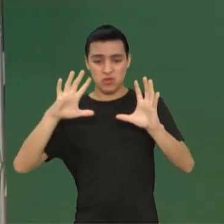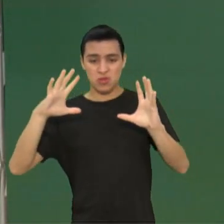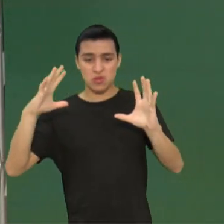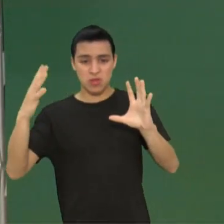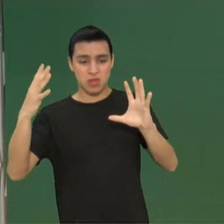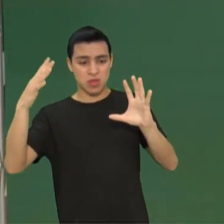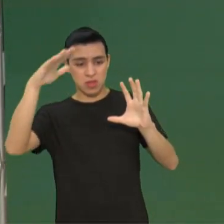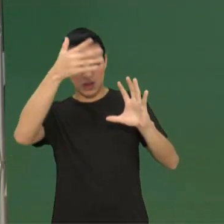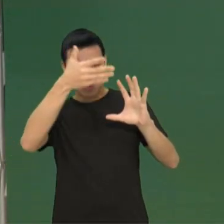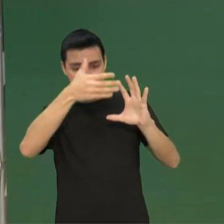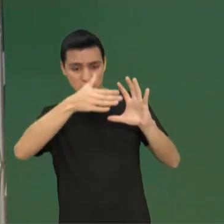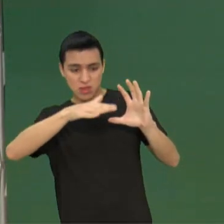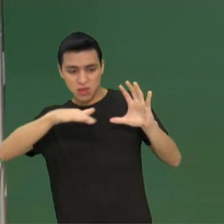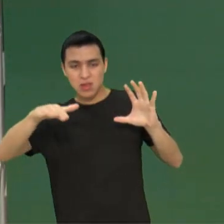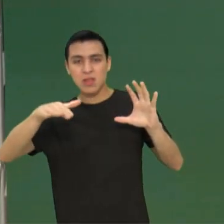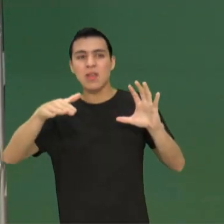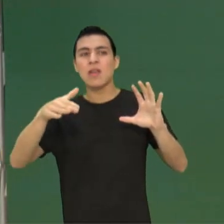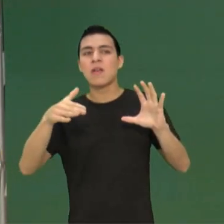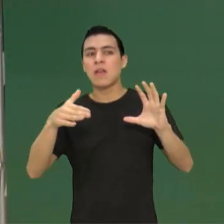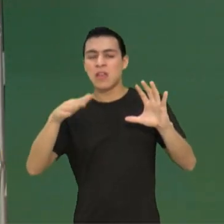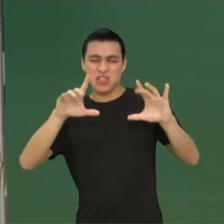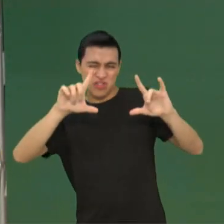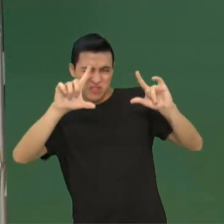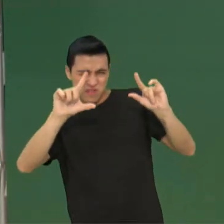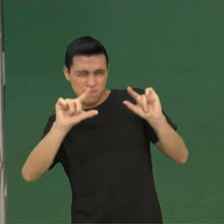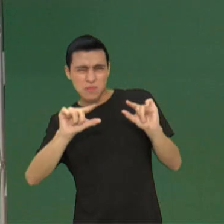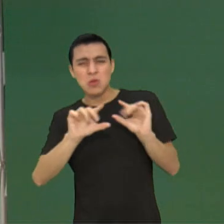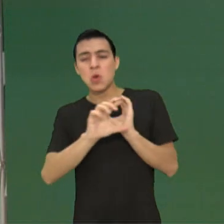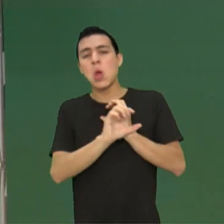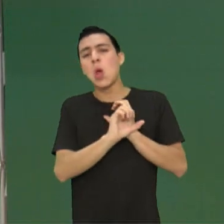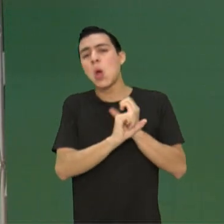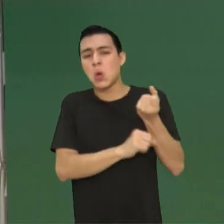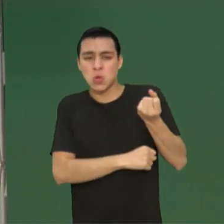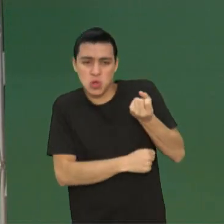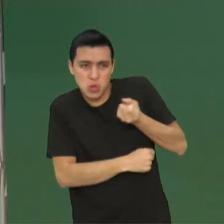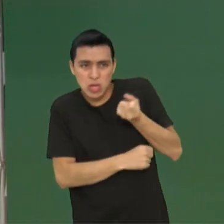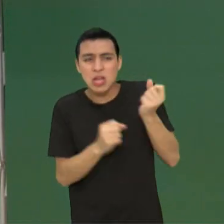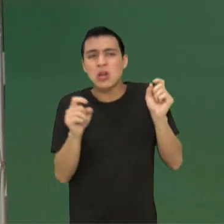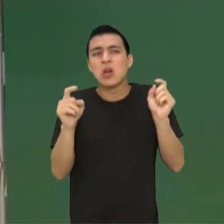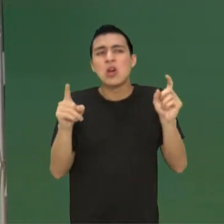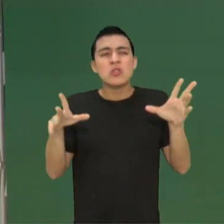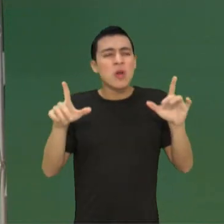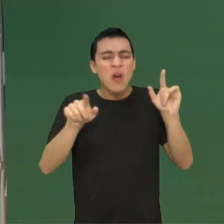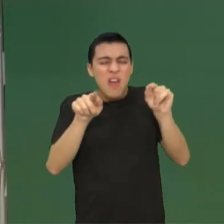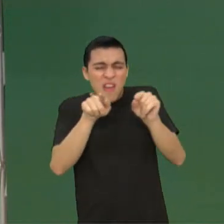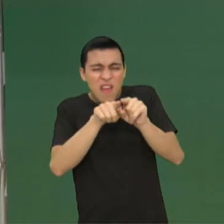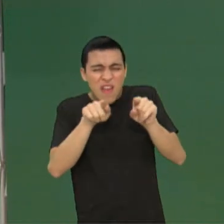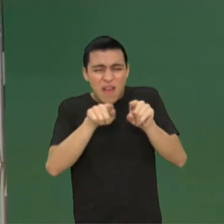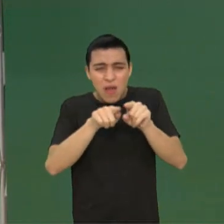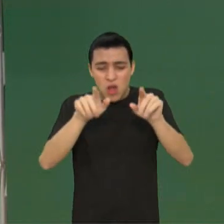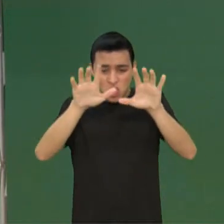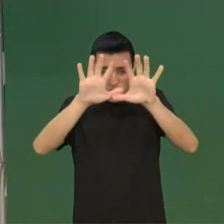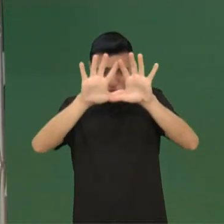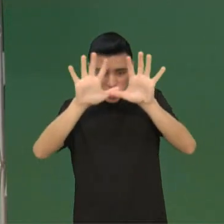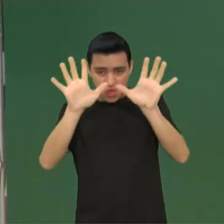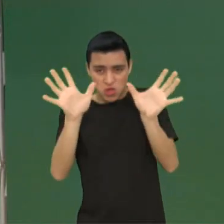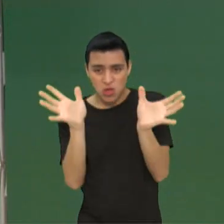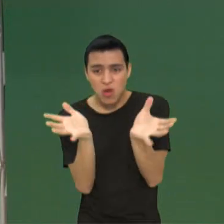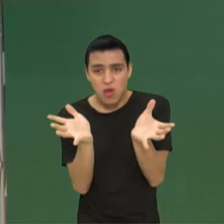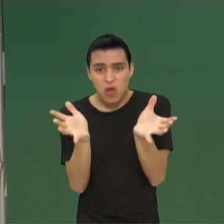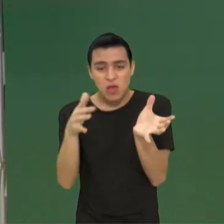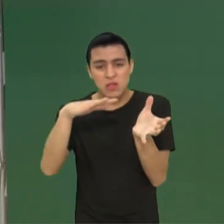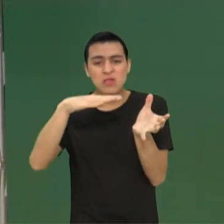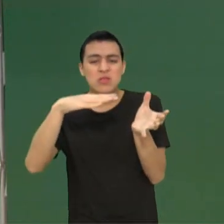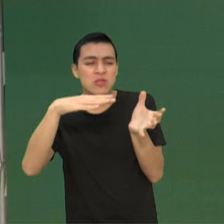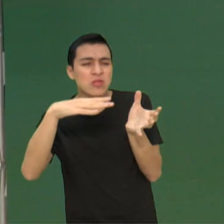célula, economizando nas quantidades para poder entrar em muitos detalhes. Aonde